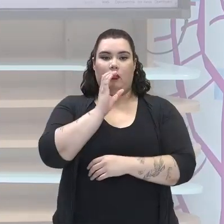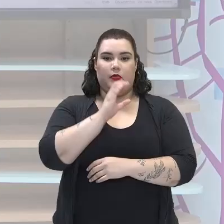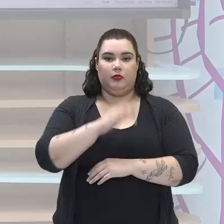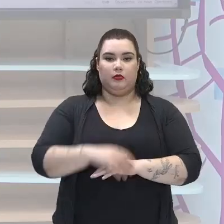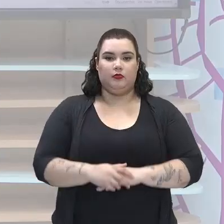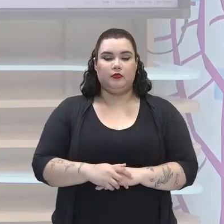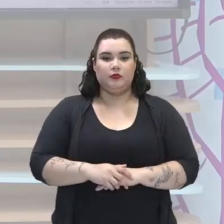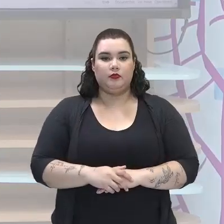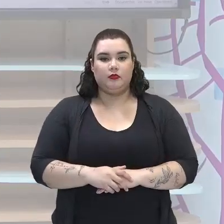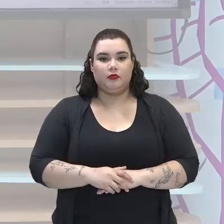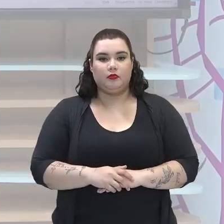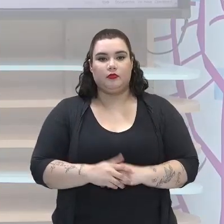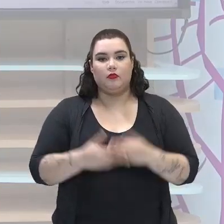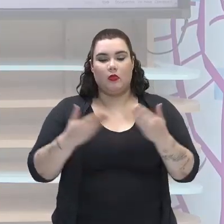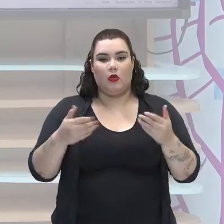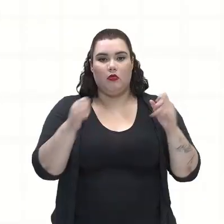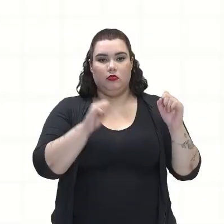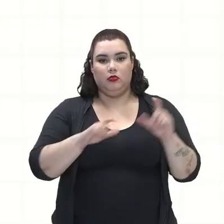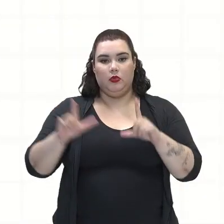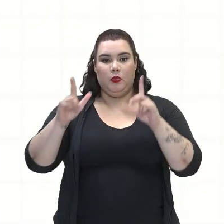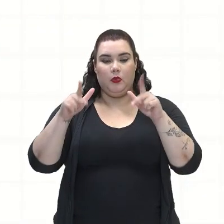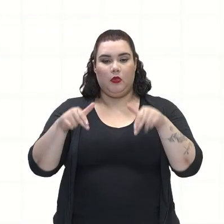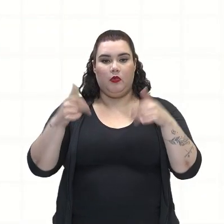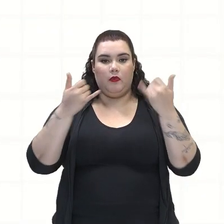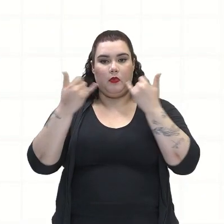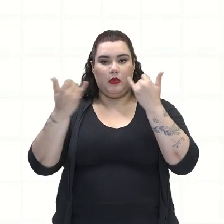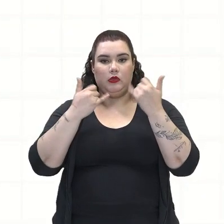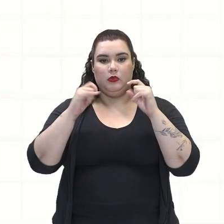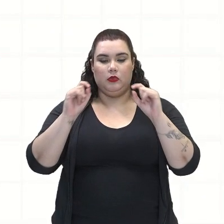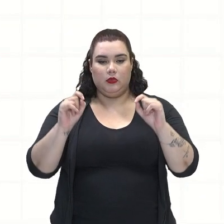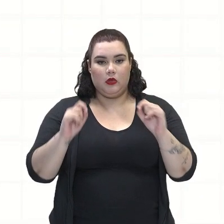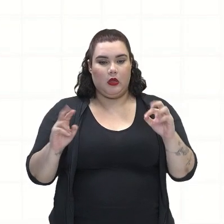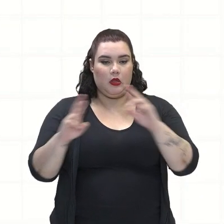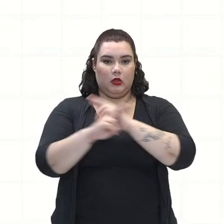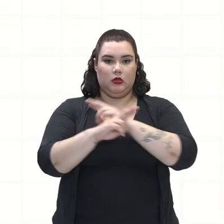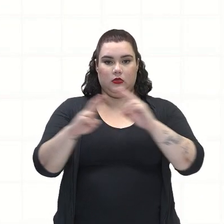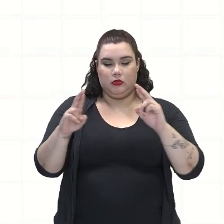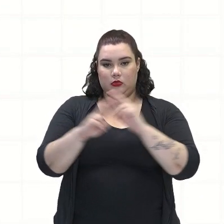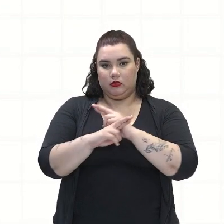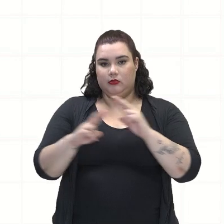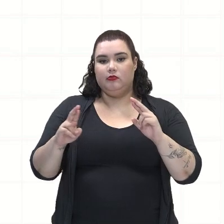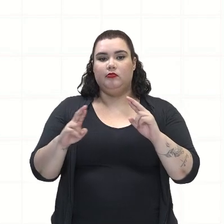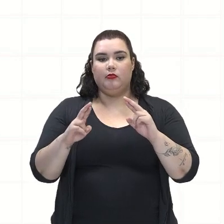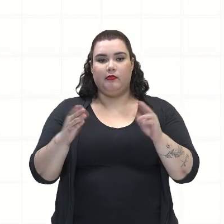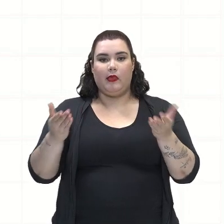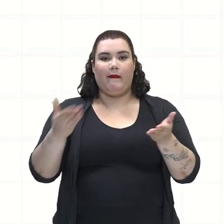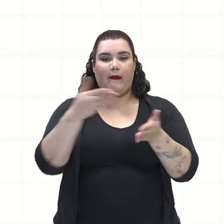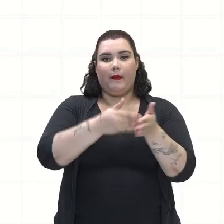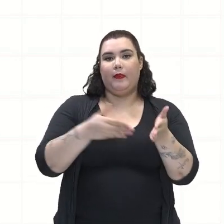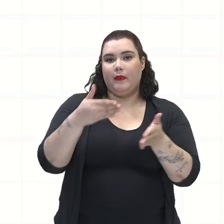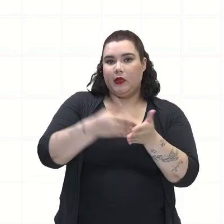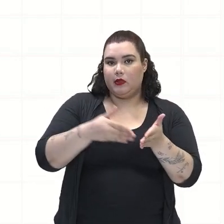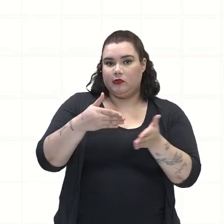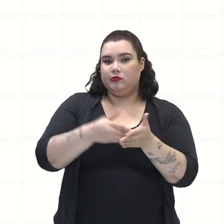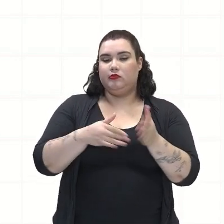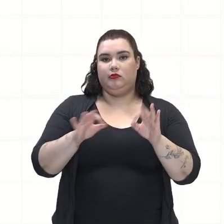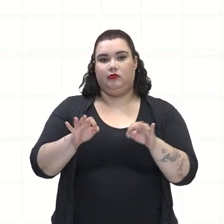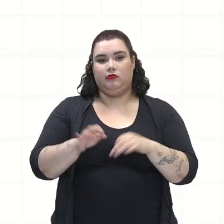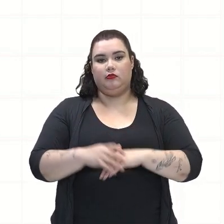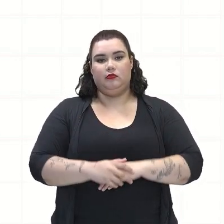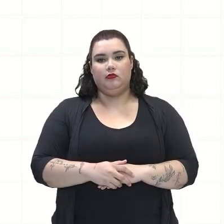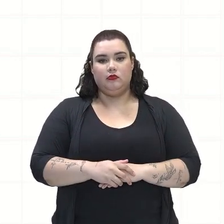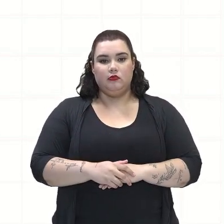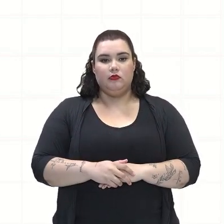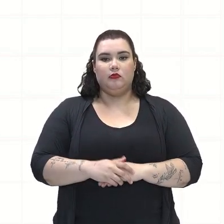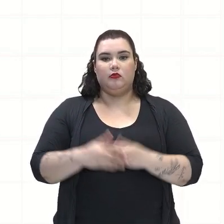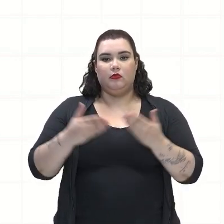apenas na tela aqui, exatamente essa mesma tela aqui, exatamente com relação a esse impedimento, né? Muitas